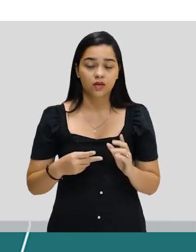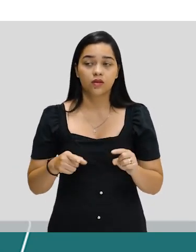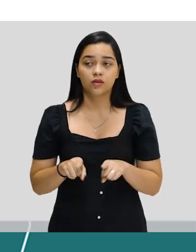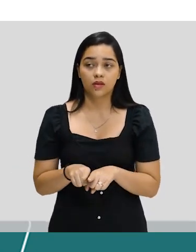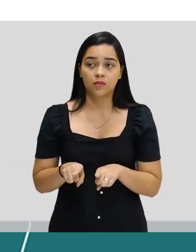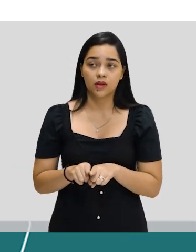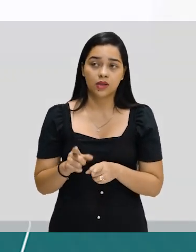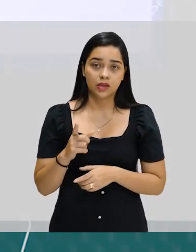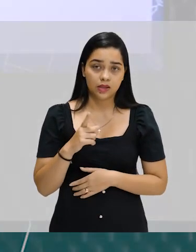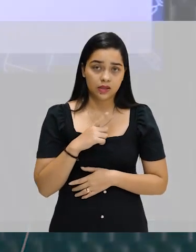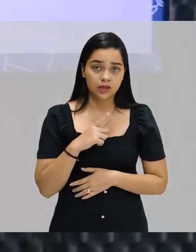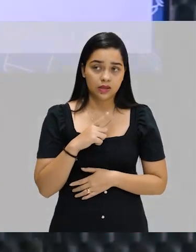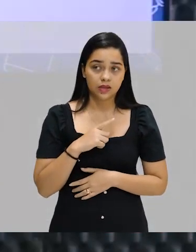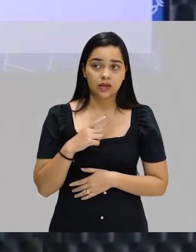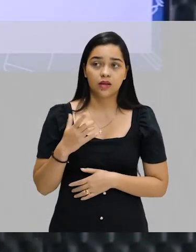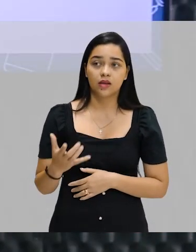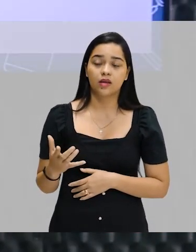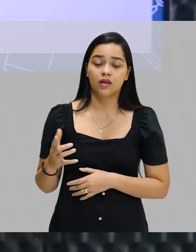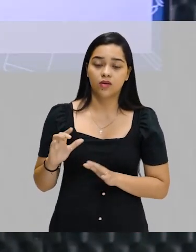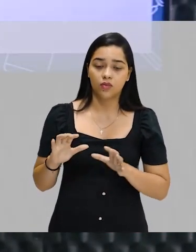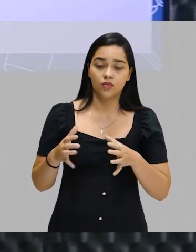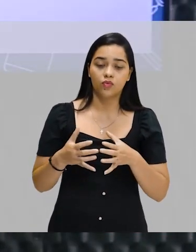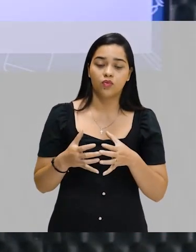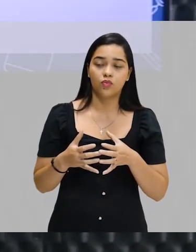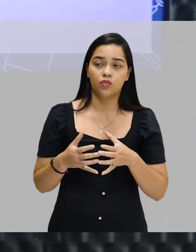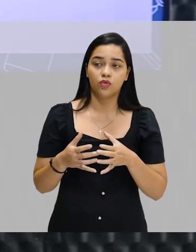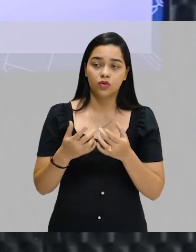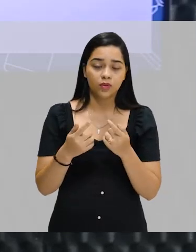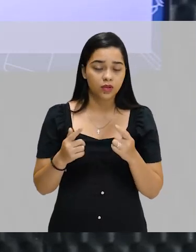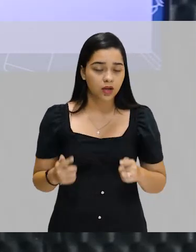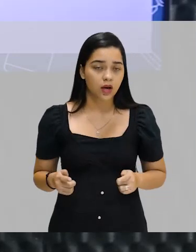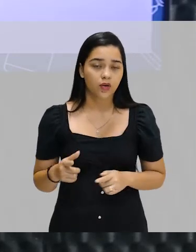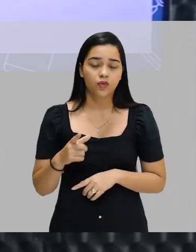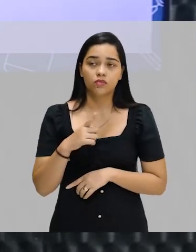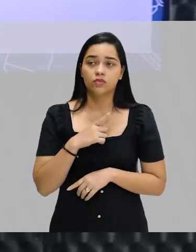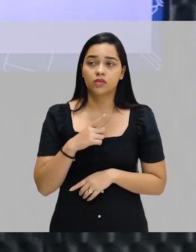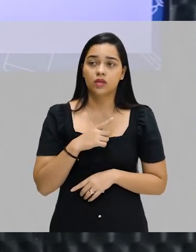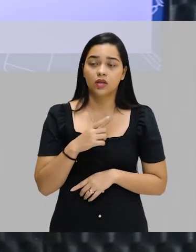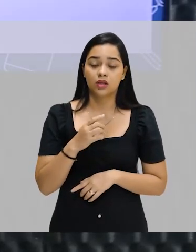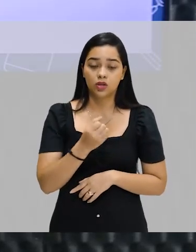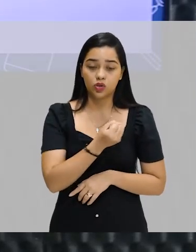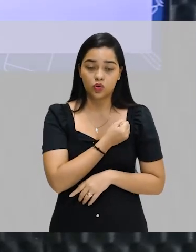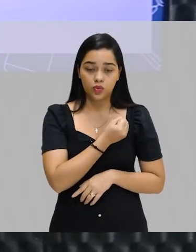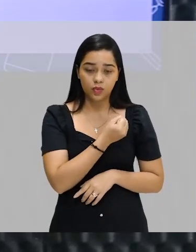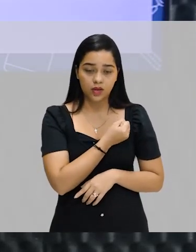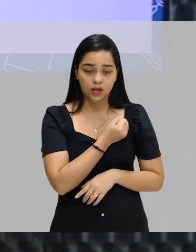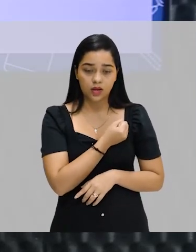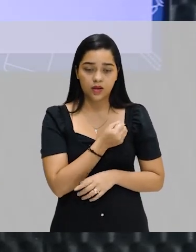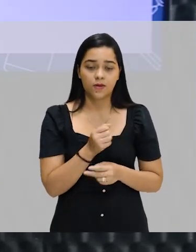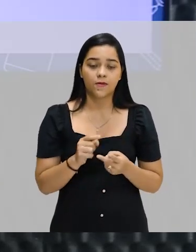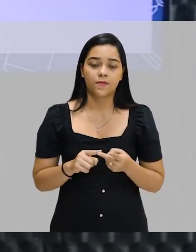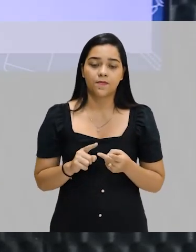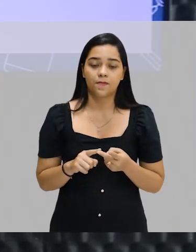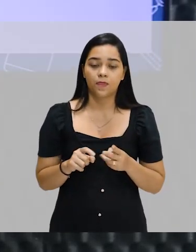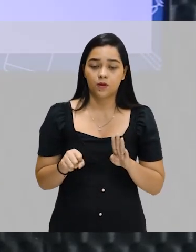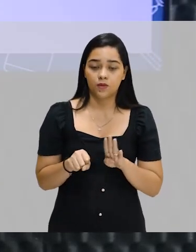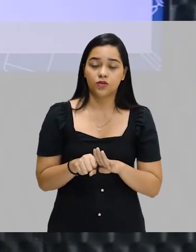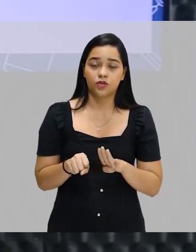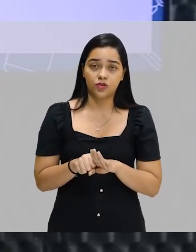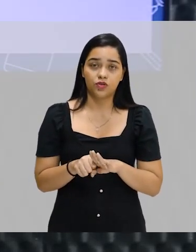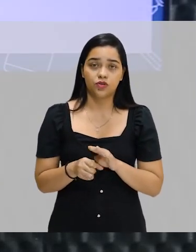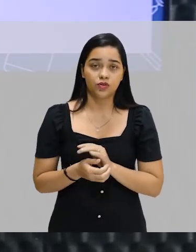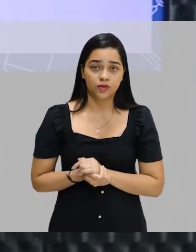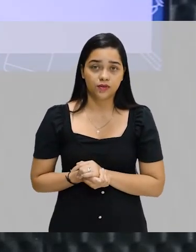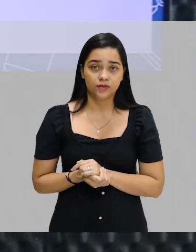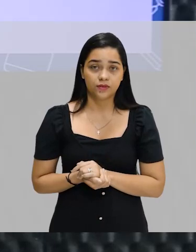consequentemente, a sua classe gramatical, né? Eu tenho aí numeral e substantivo, tá